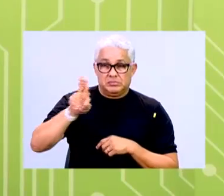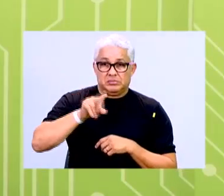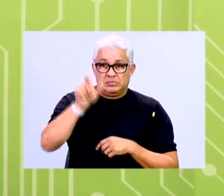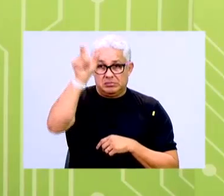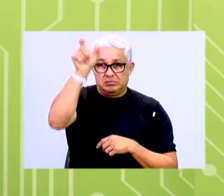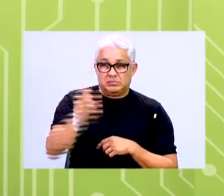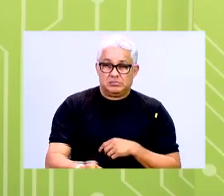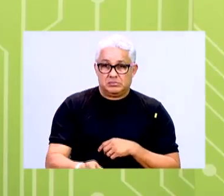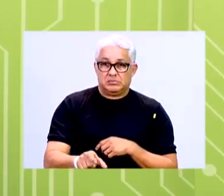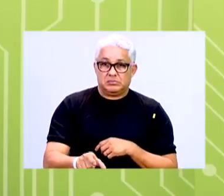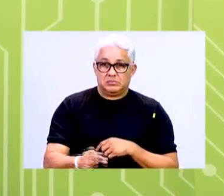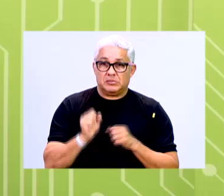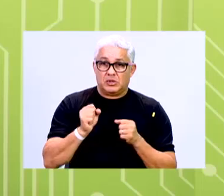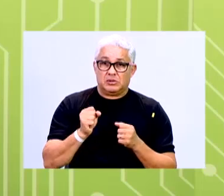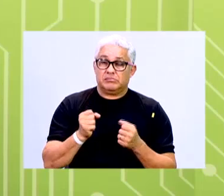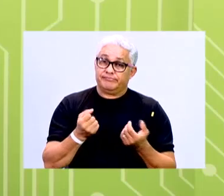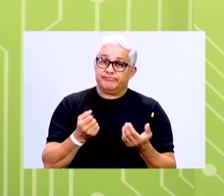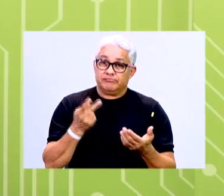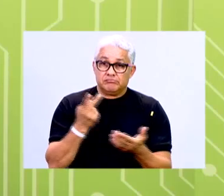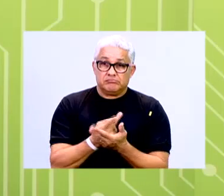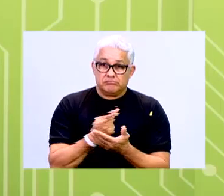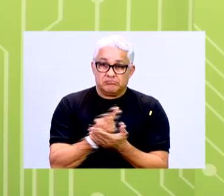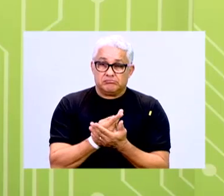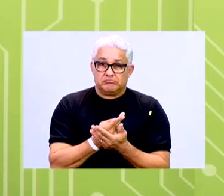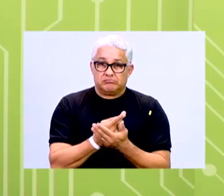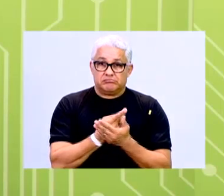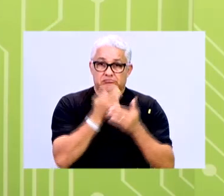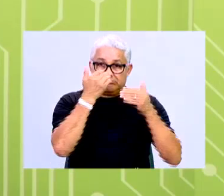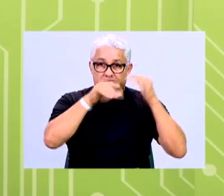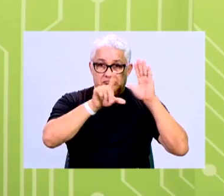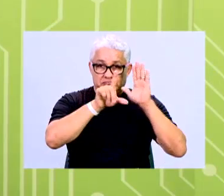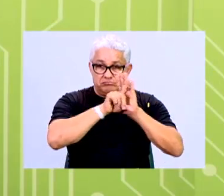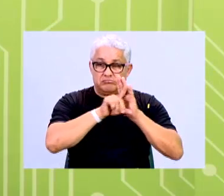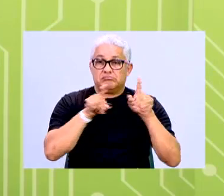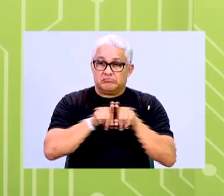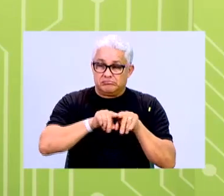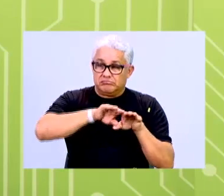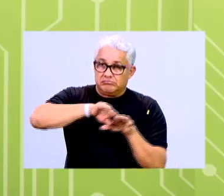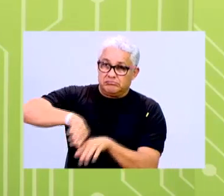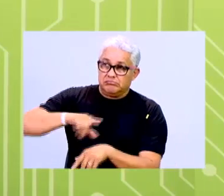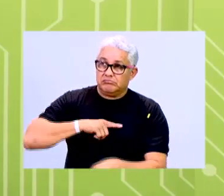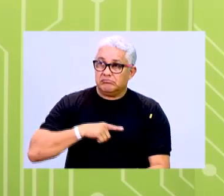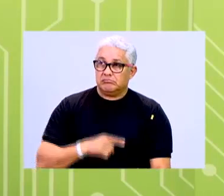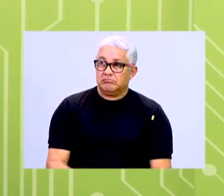cliente, cometa qualquer ilícito baseado no nosso sistema. Temos também a questão